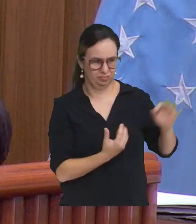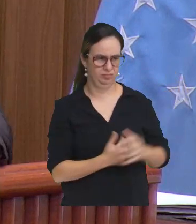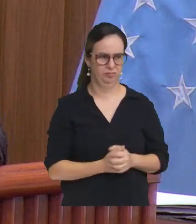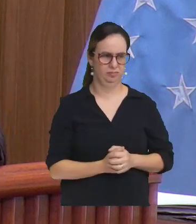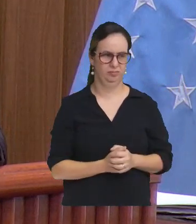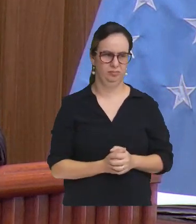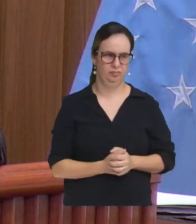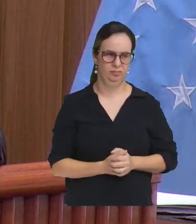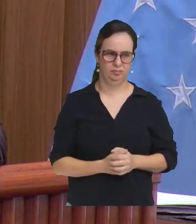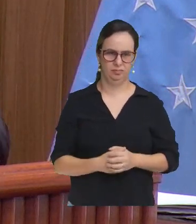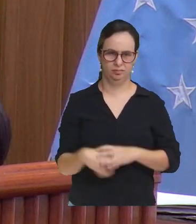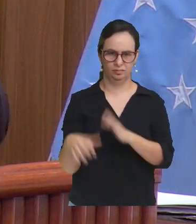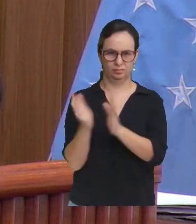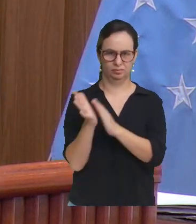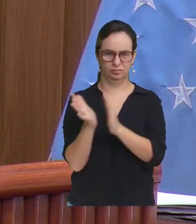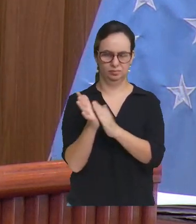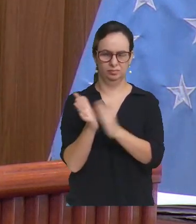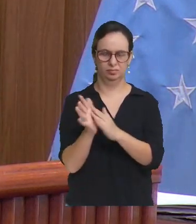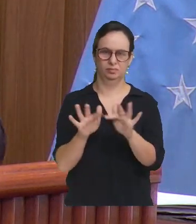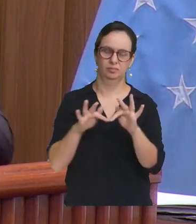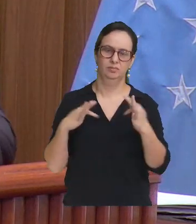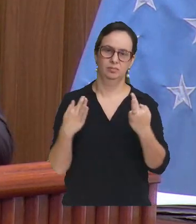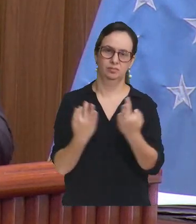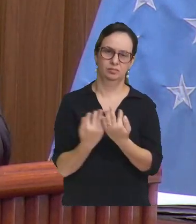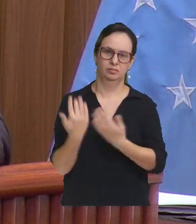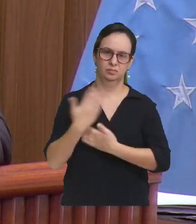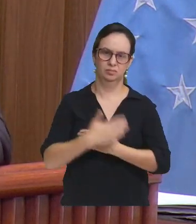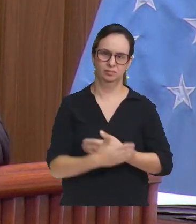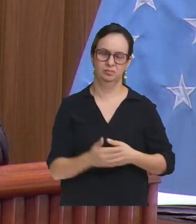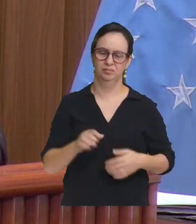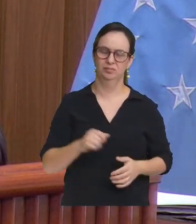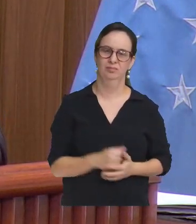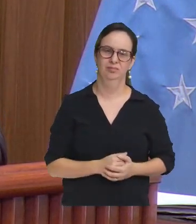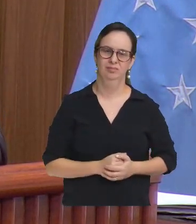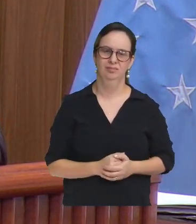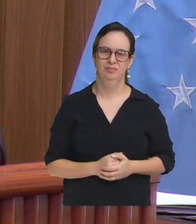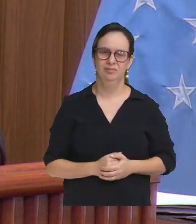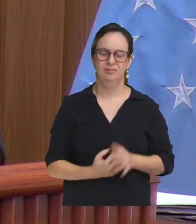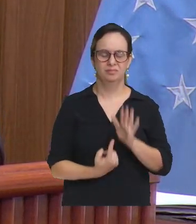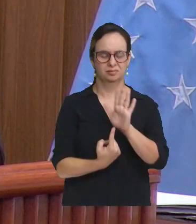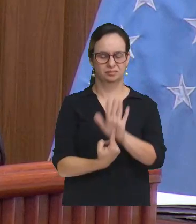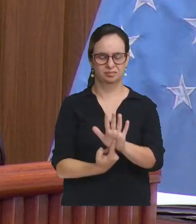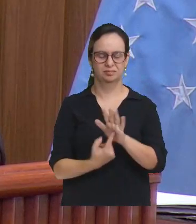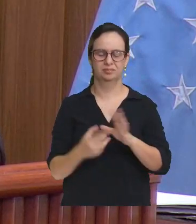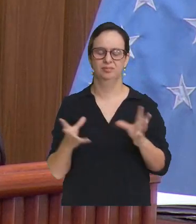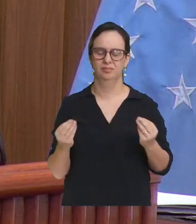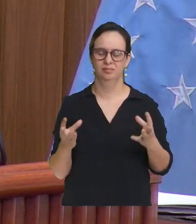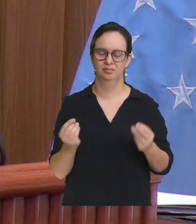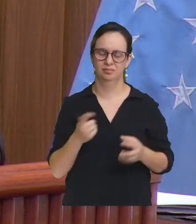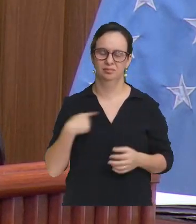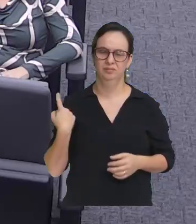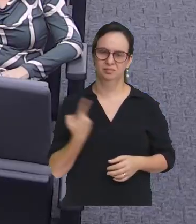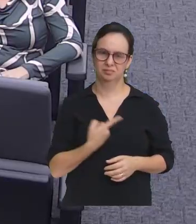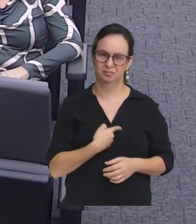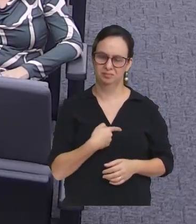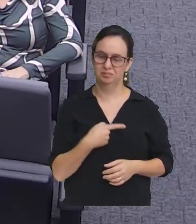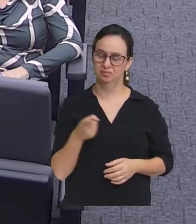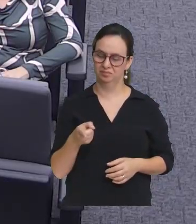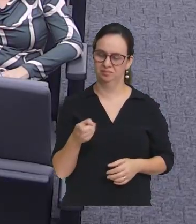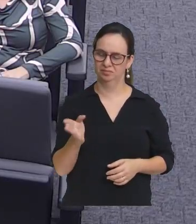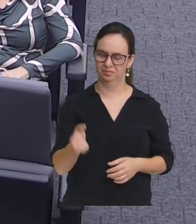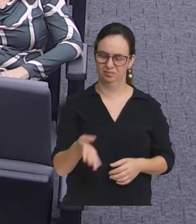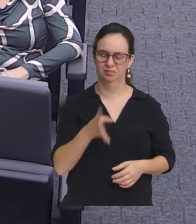que estão aqui presentes. Então, um gesto simples, mas que representa muito para a Câmara, e vocês sabem disso. Obrigado, viu? Obrigado,